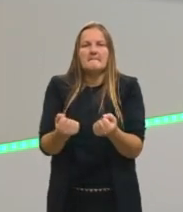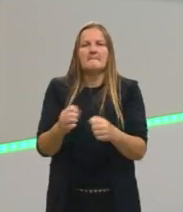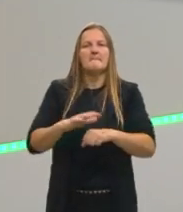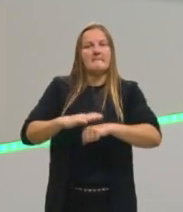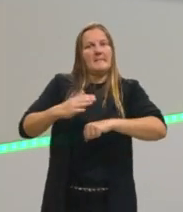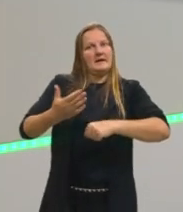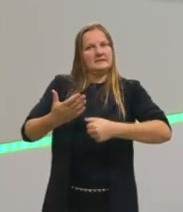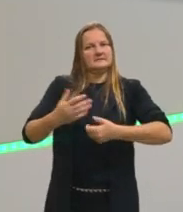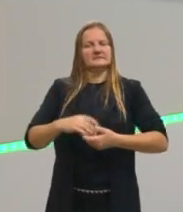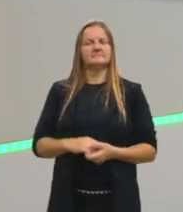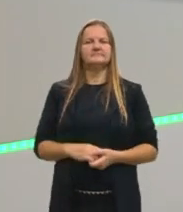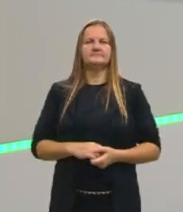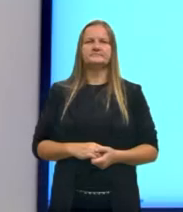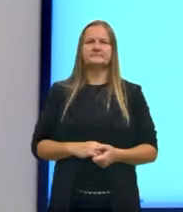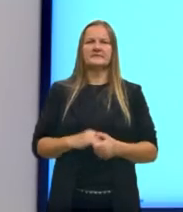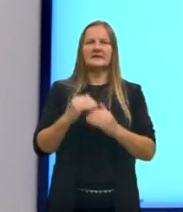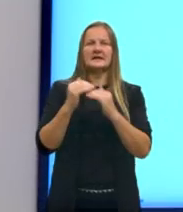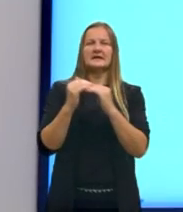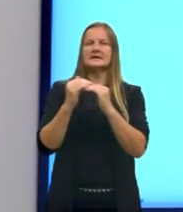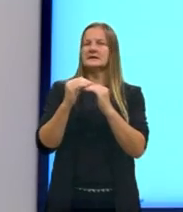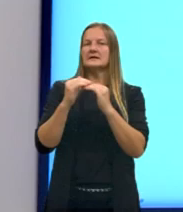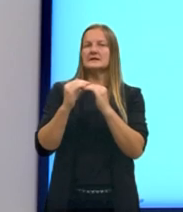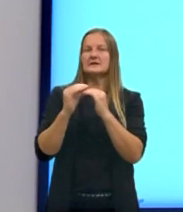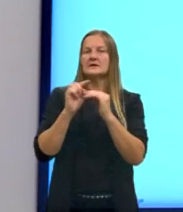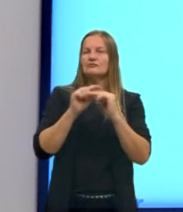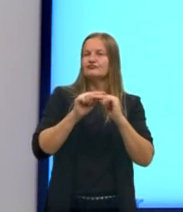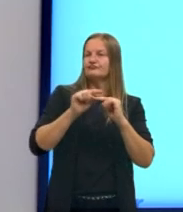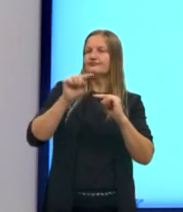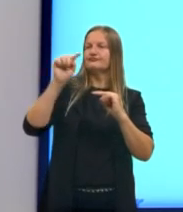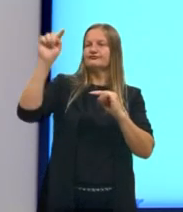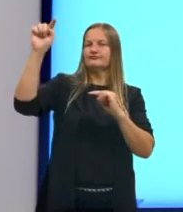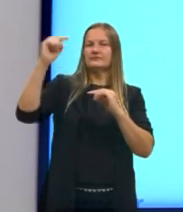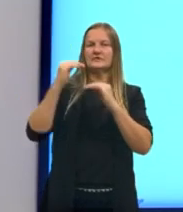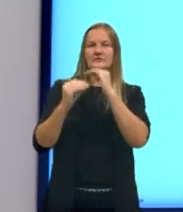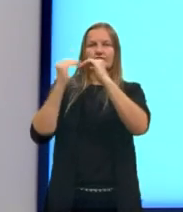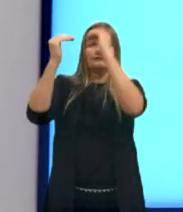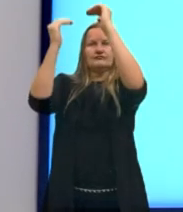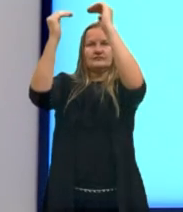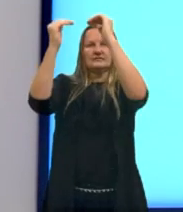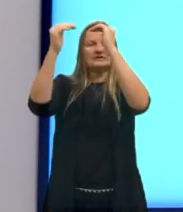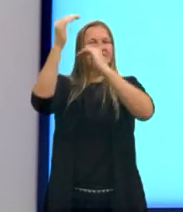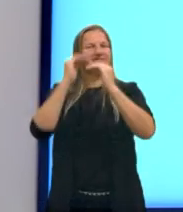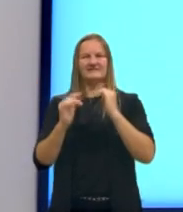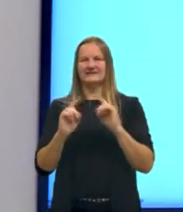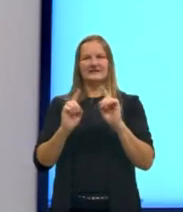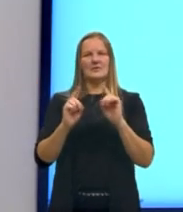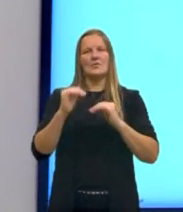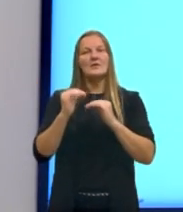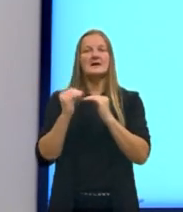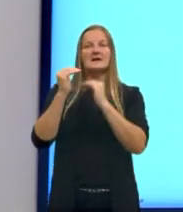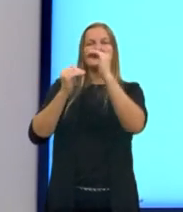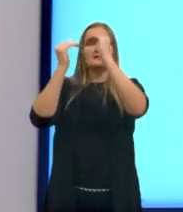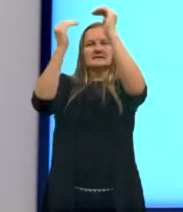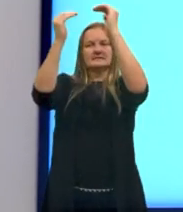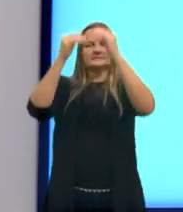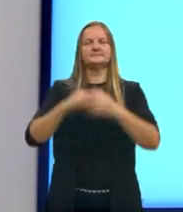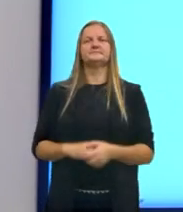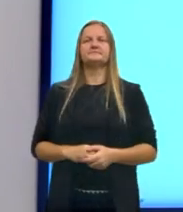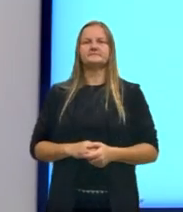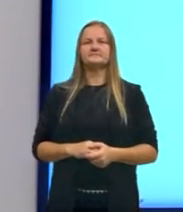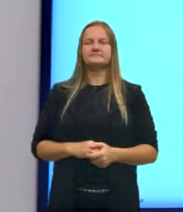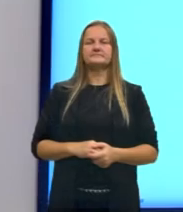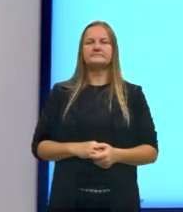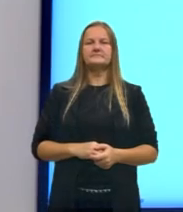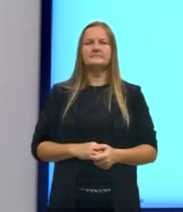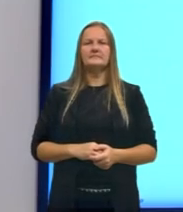prótons né então em ordem crescente de número atômico é massa atômica é e em um período os elementos apresentam